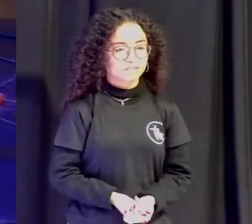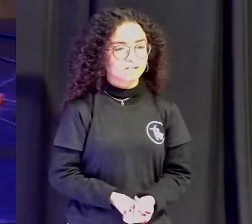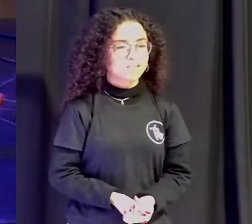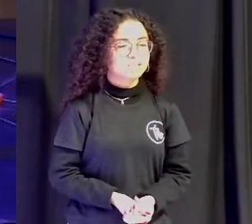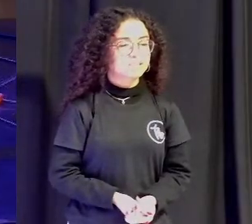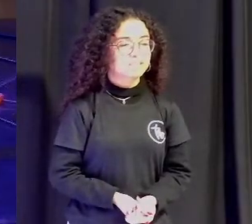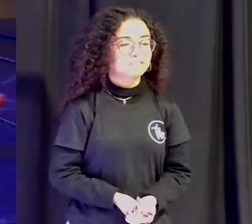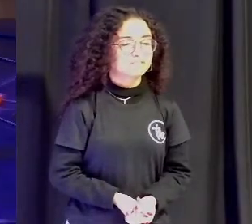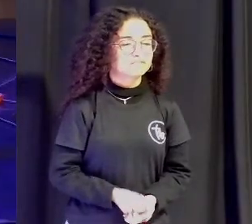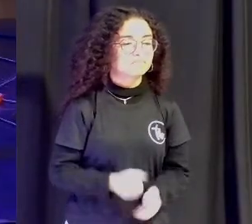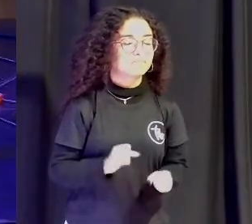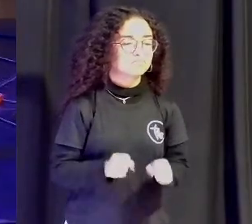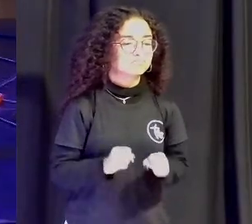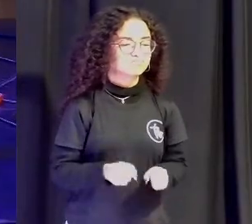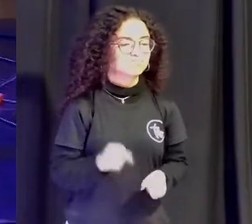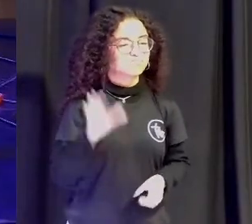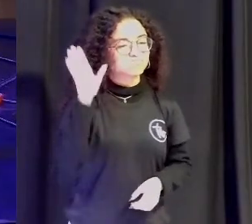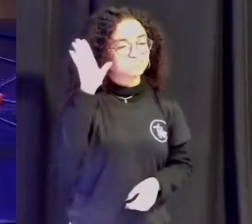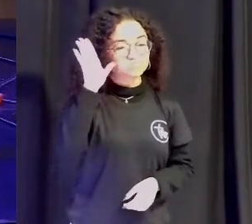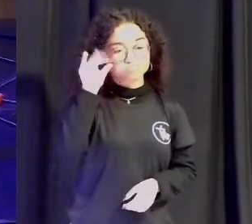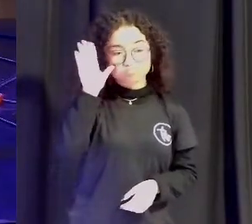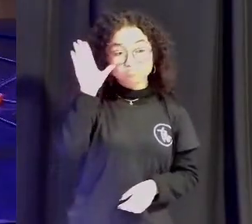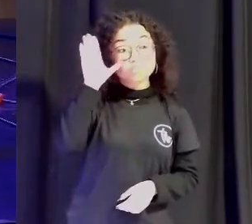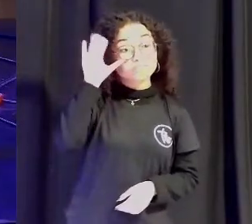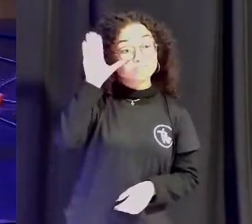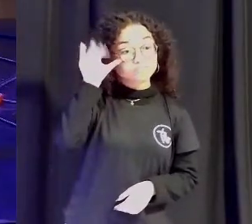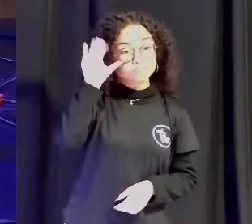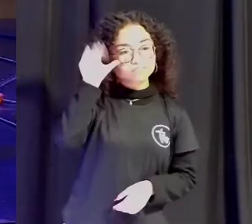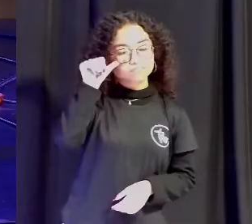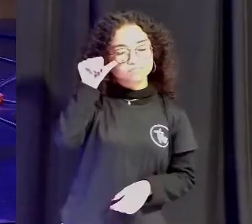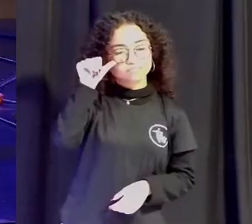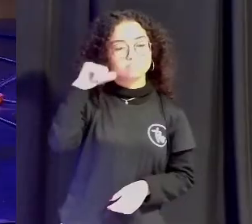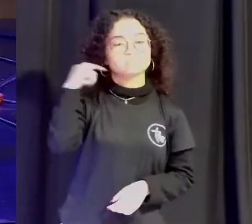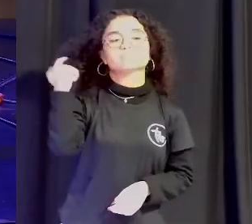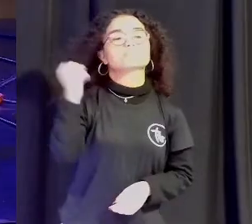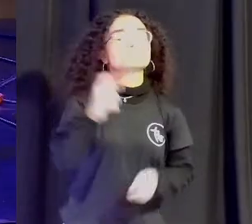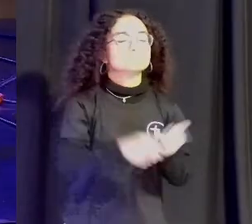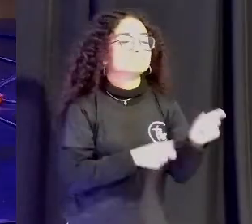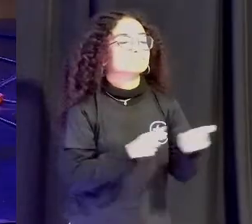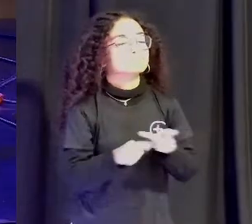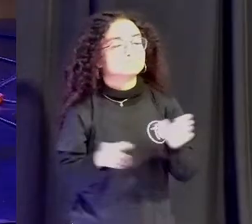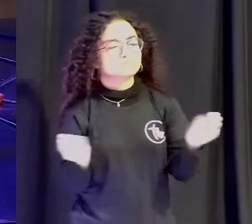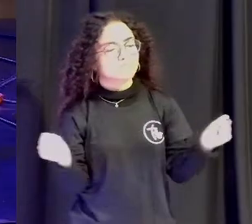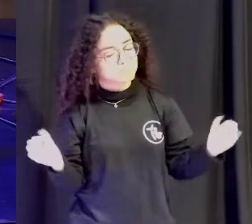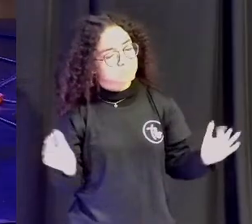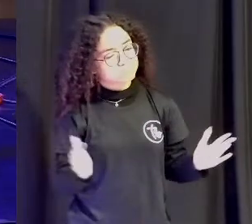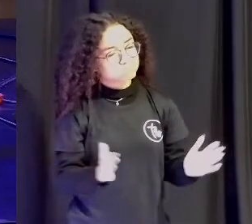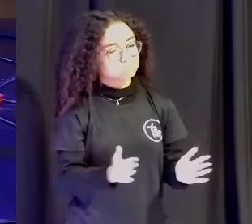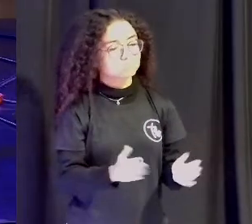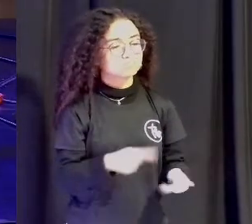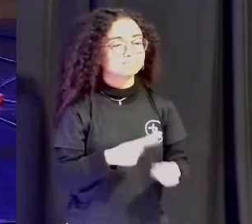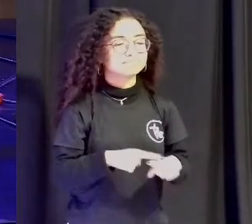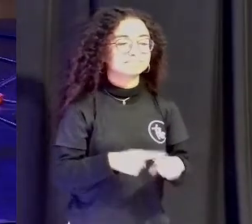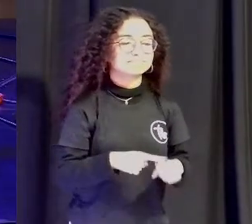curiosos, se são pessoas que se aproximaram por algum tipo de interesse,